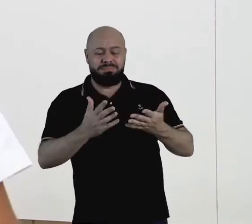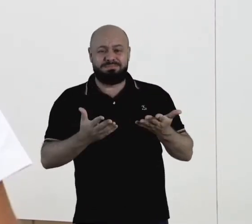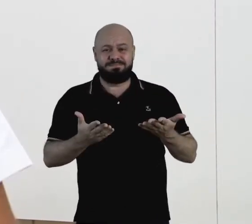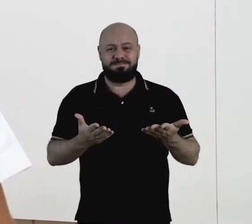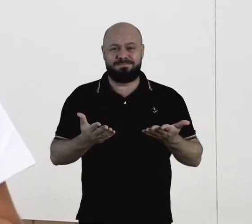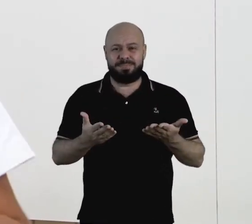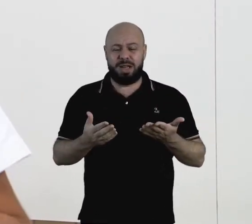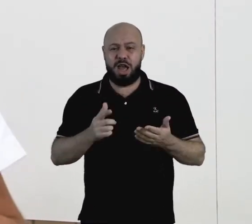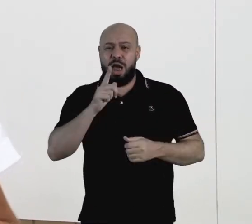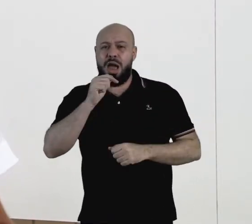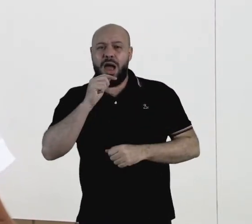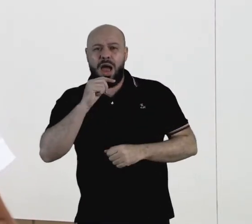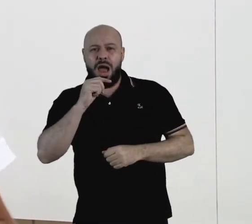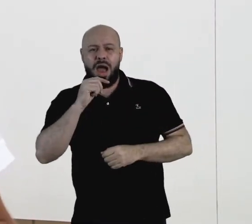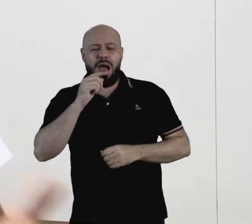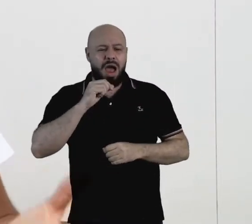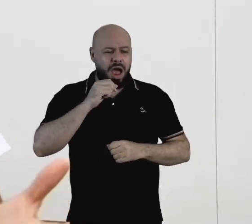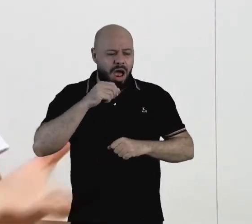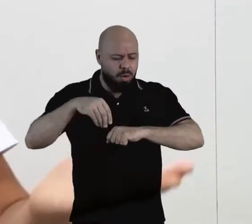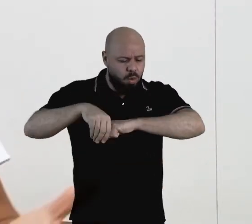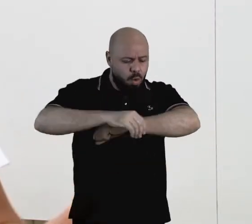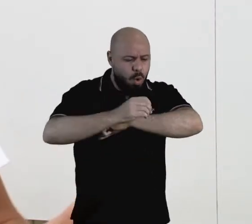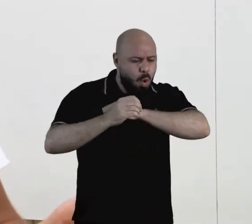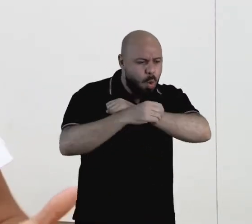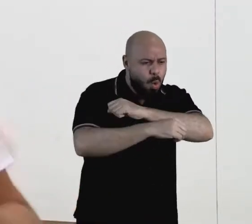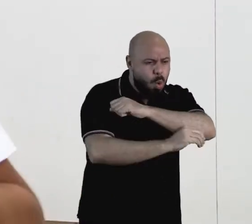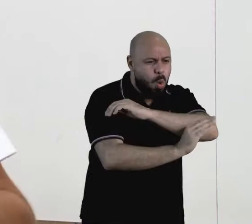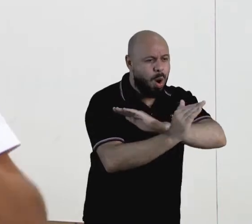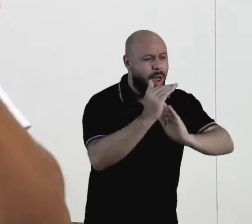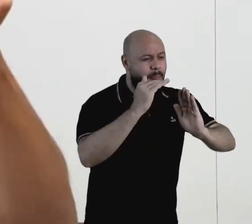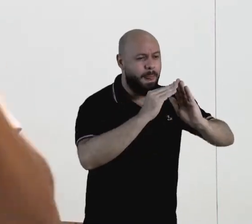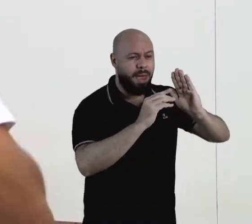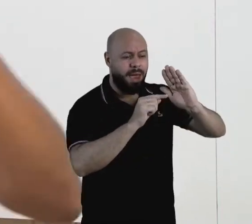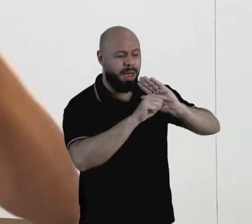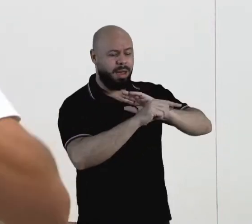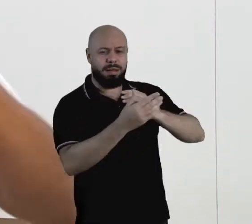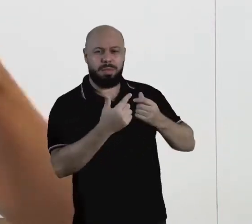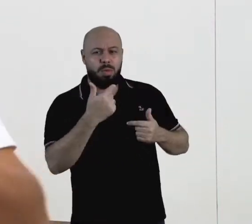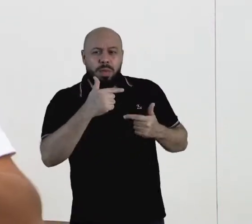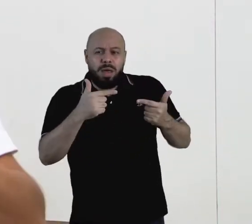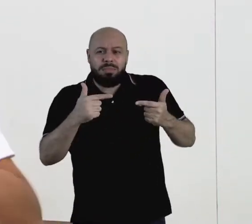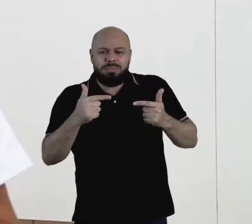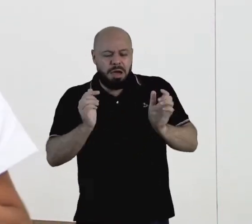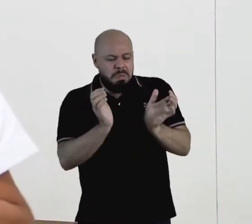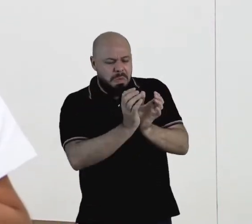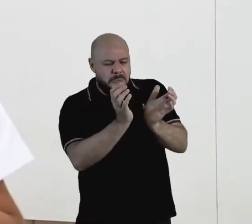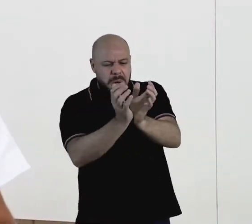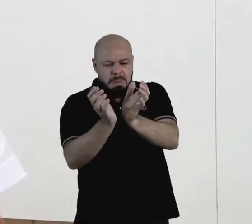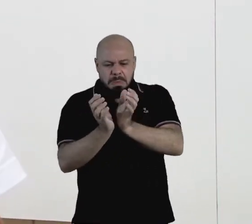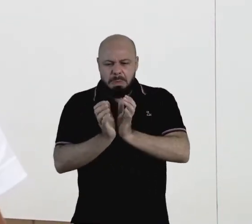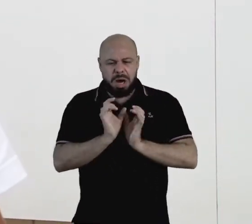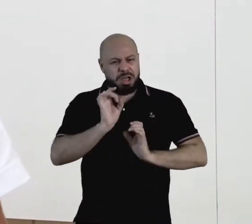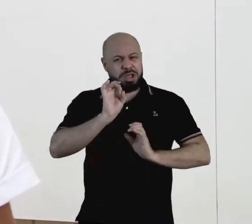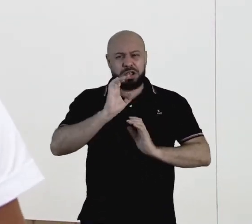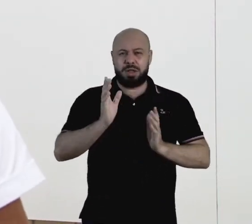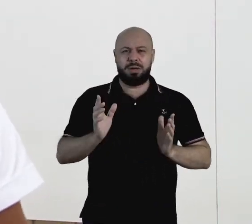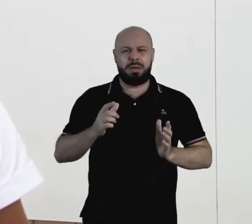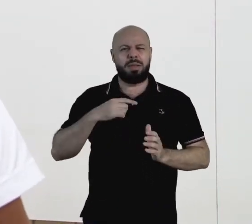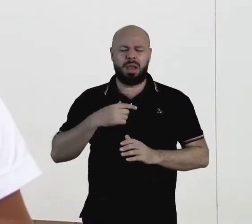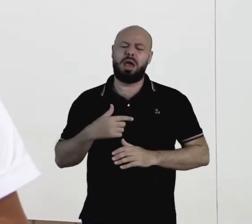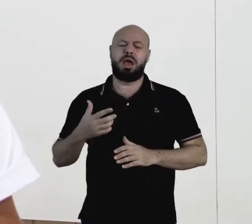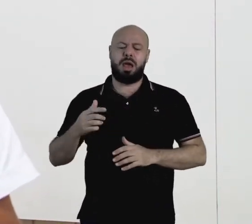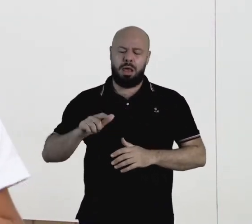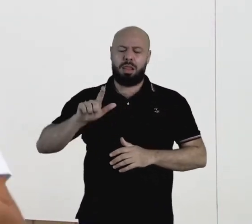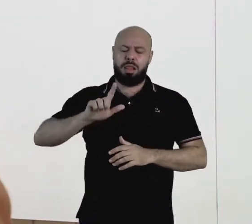Distribuição de água, abastecimento não existia. Eram aglomerados urbanos. Existem muitas literaturas da